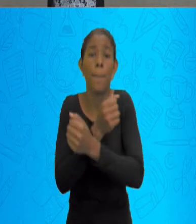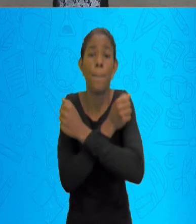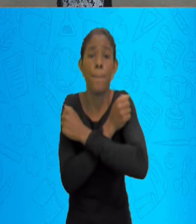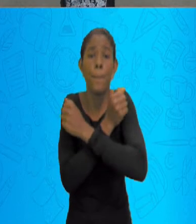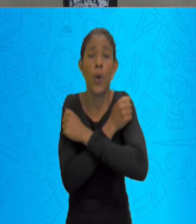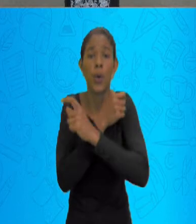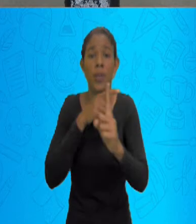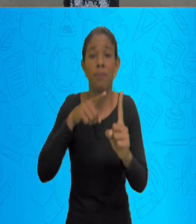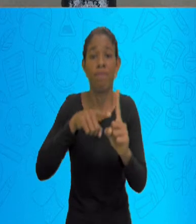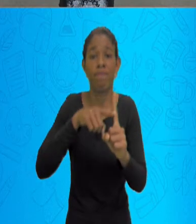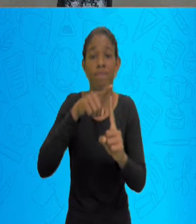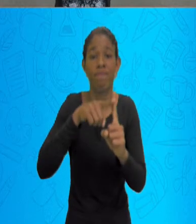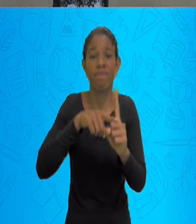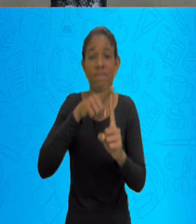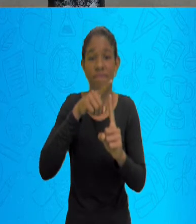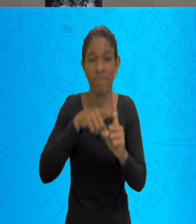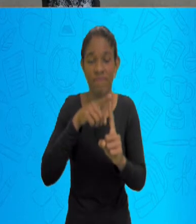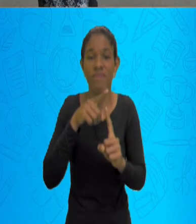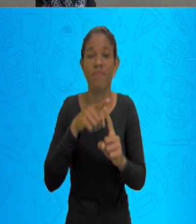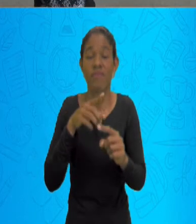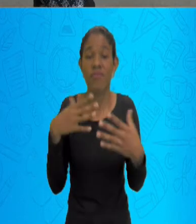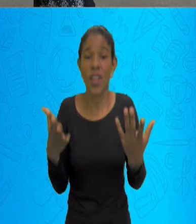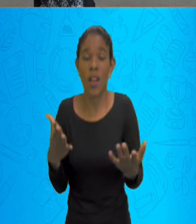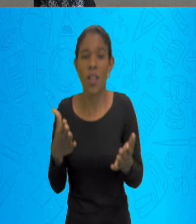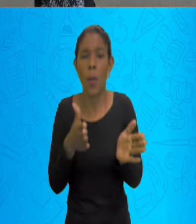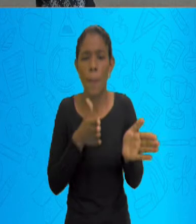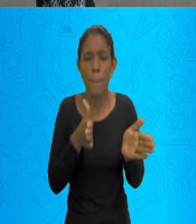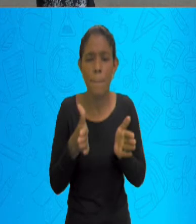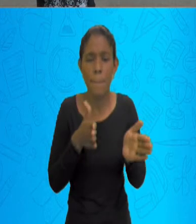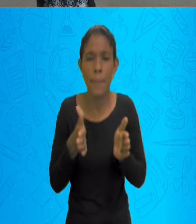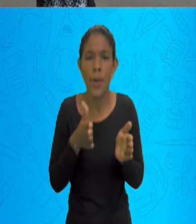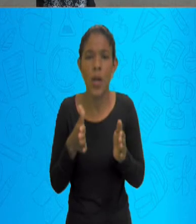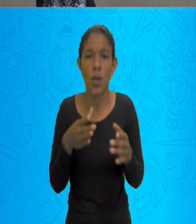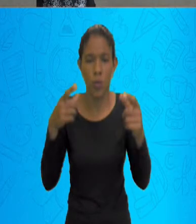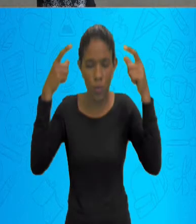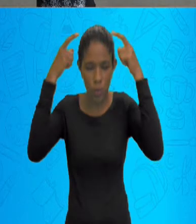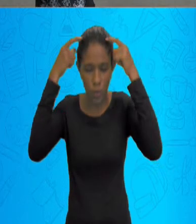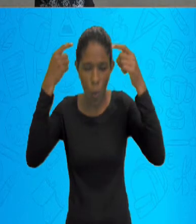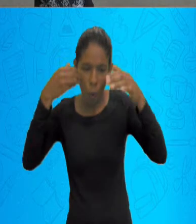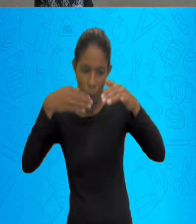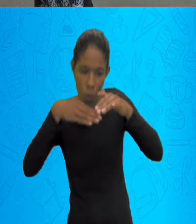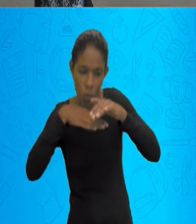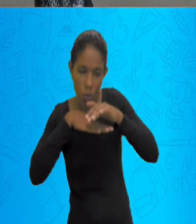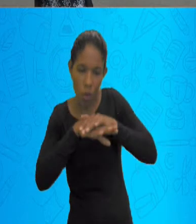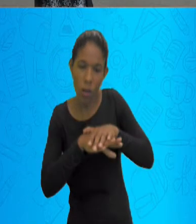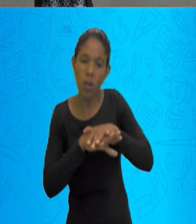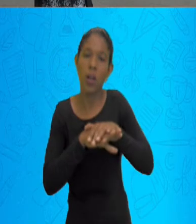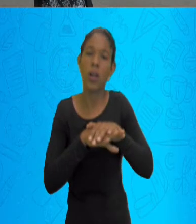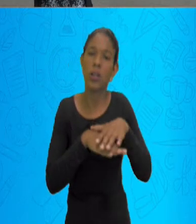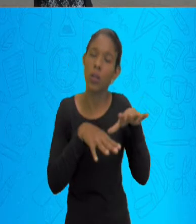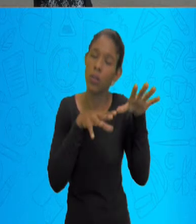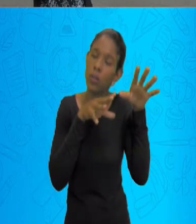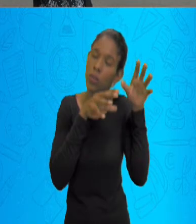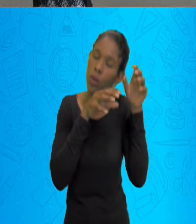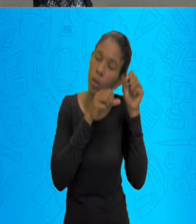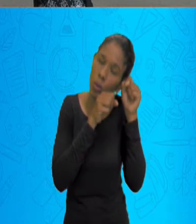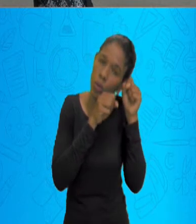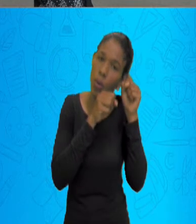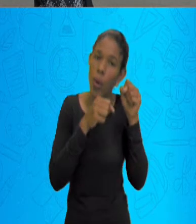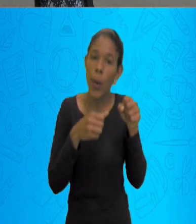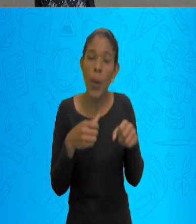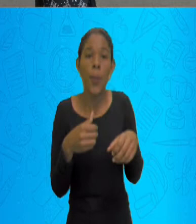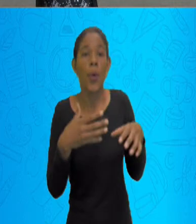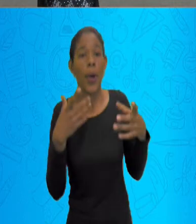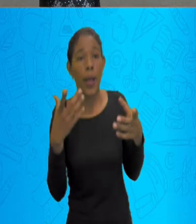eles passam dentro das cavernas que eles também conseguem estar, as fêmeas, dando luz aos seus filhotes e